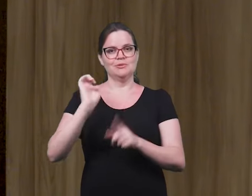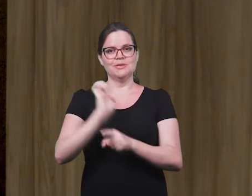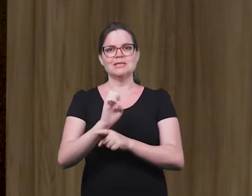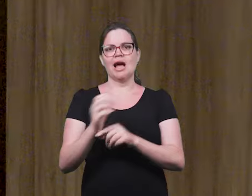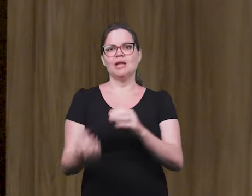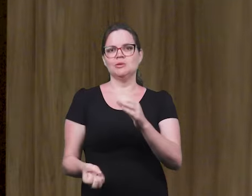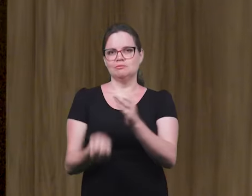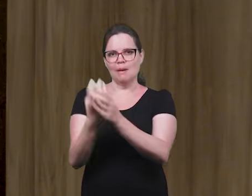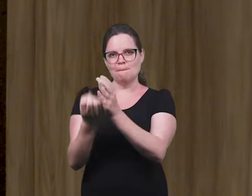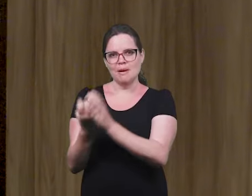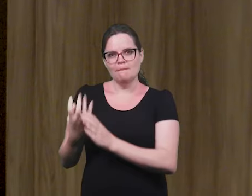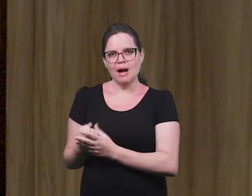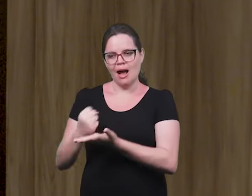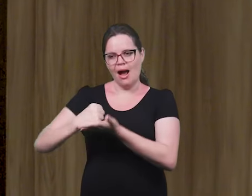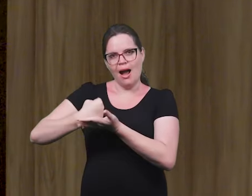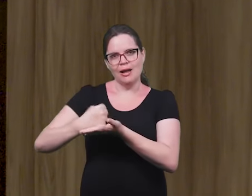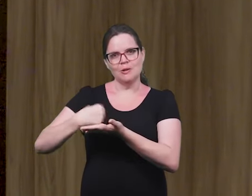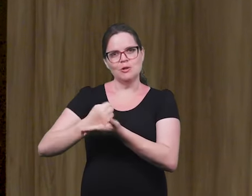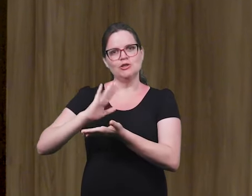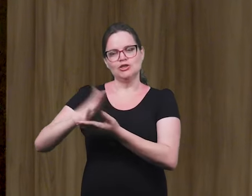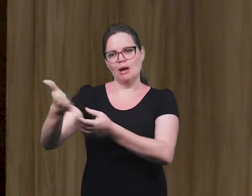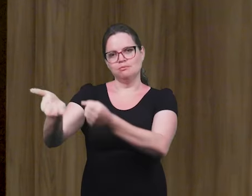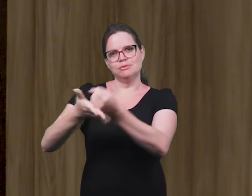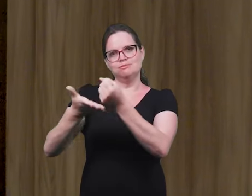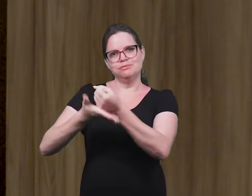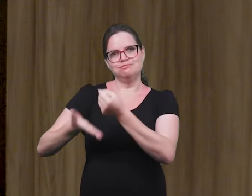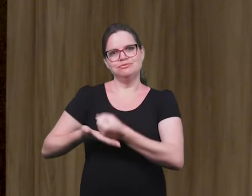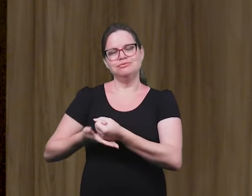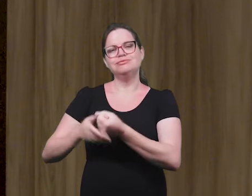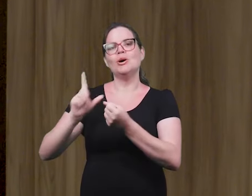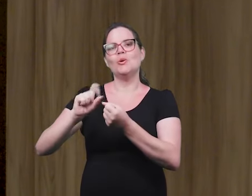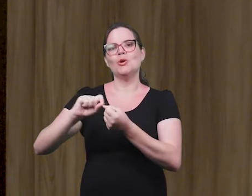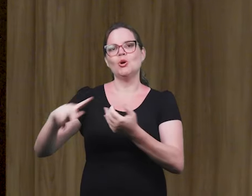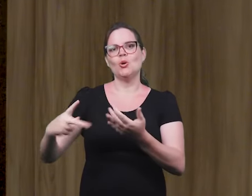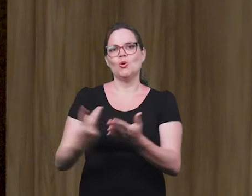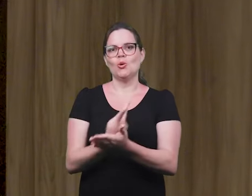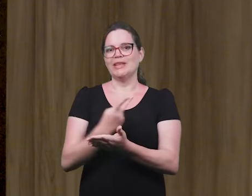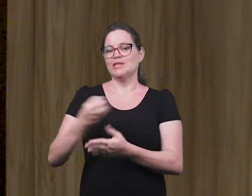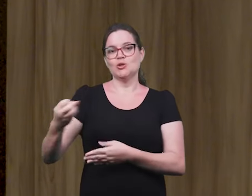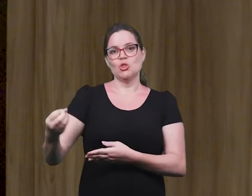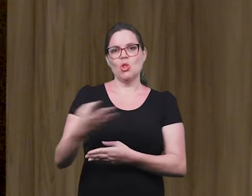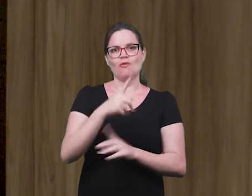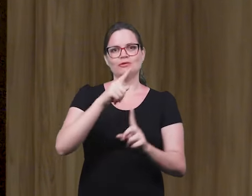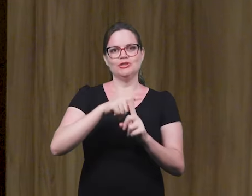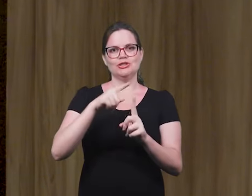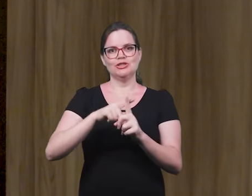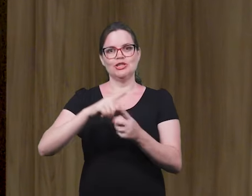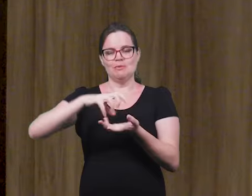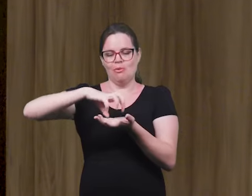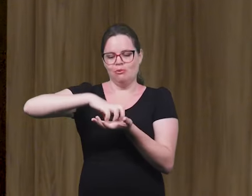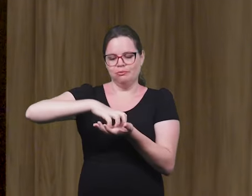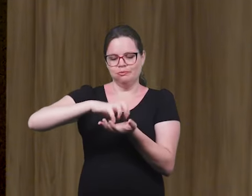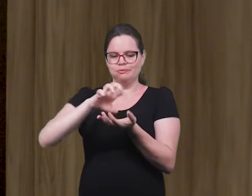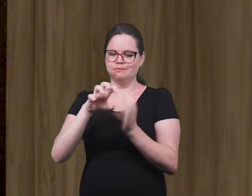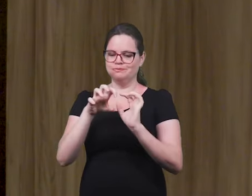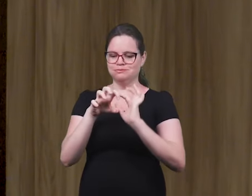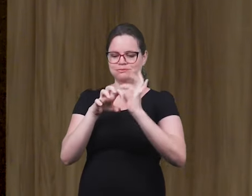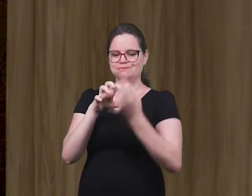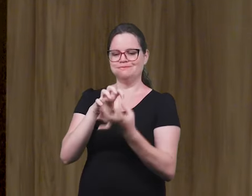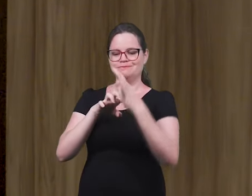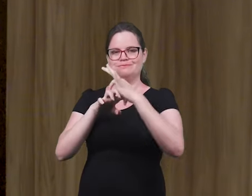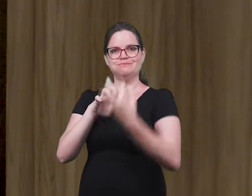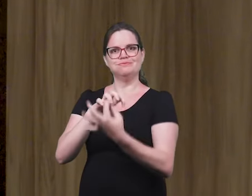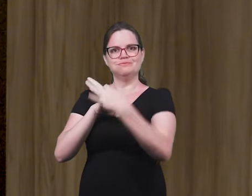estado já estão colhendo as primeiras safras de um novo tipo de alho, desenvolvido para